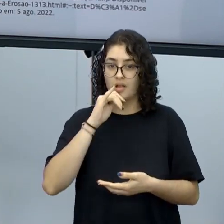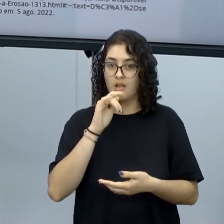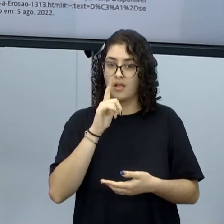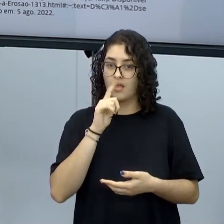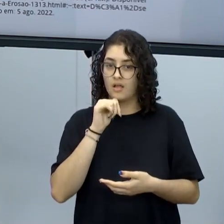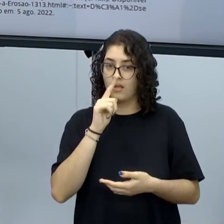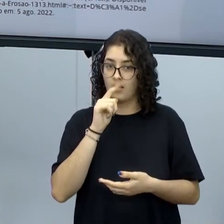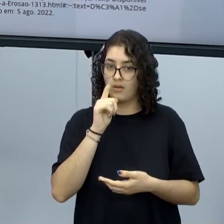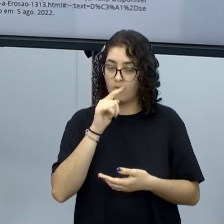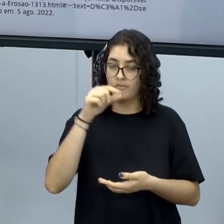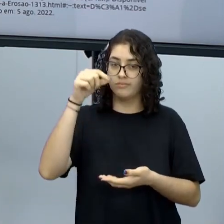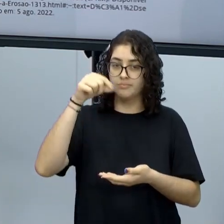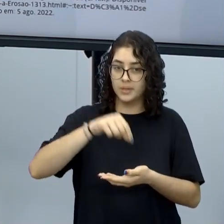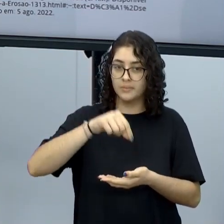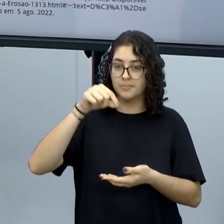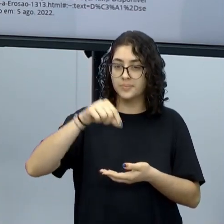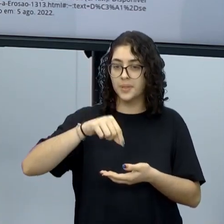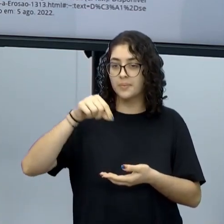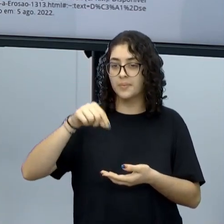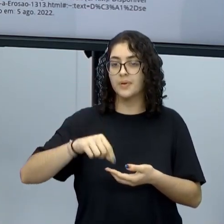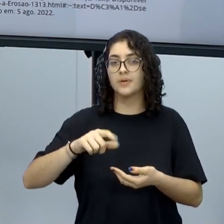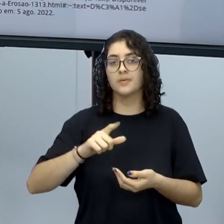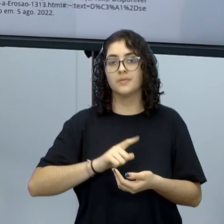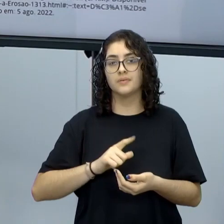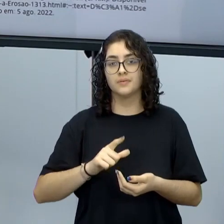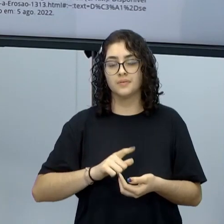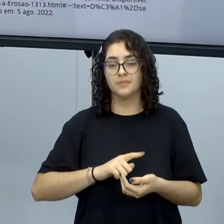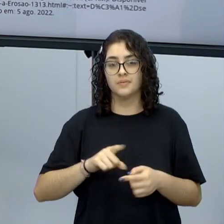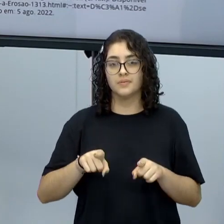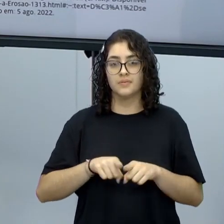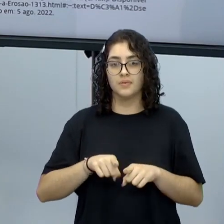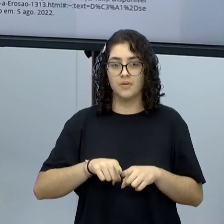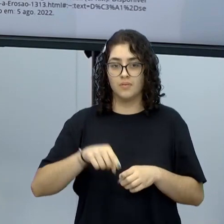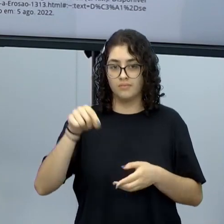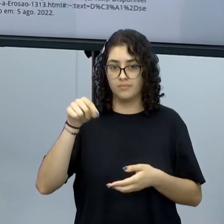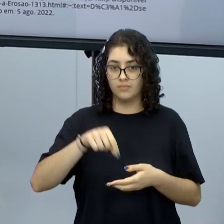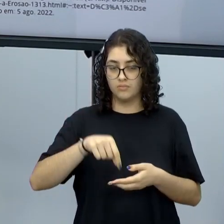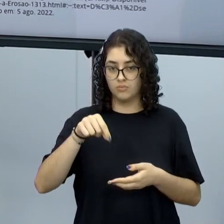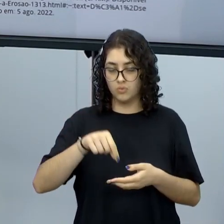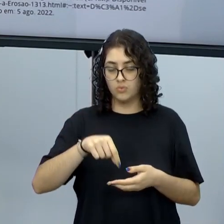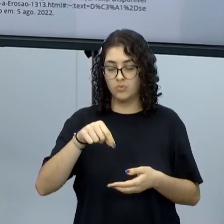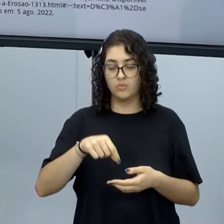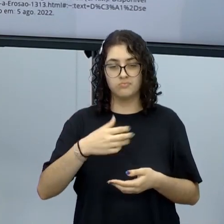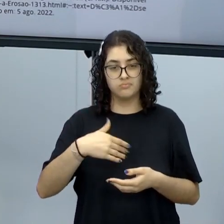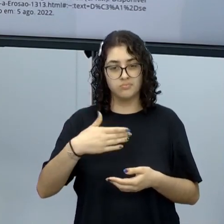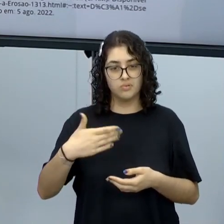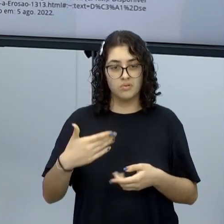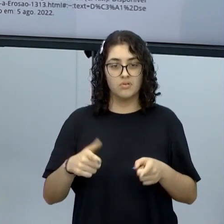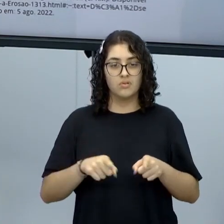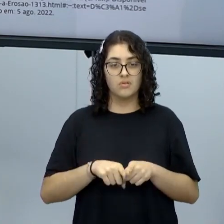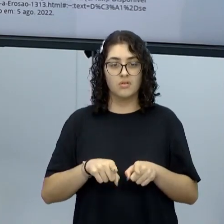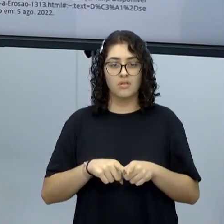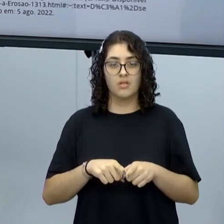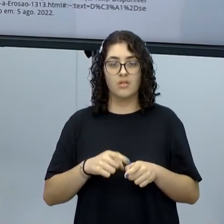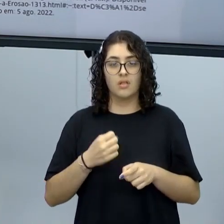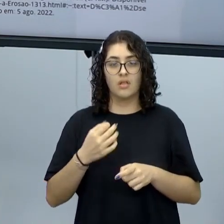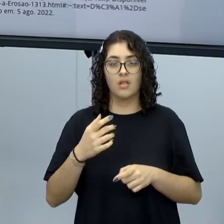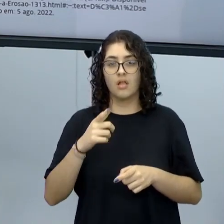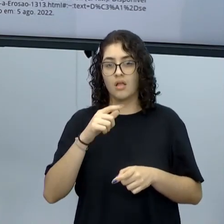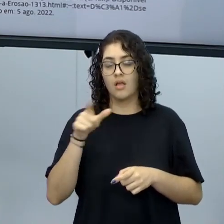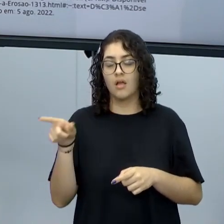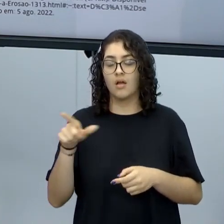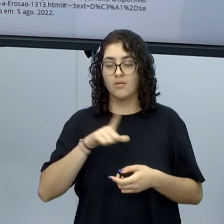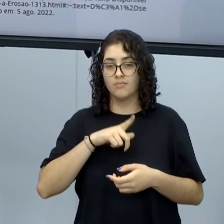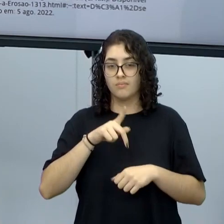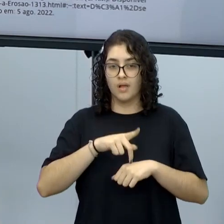ficava gotejando, e aí tinha tanto a frequência de gotejamento, quanto o quanto tempo essa rocha estava exposta